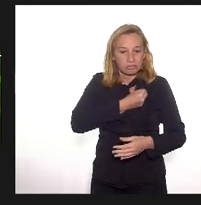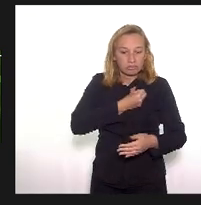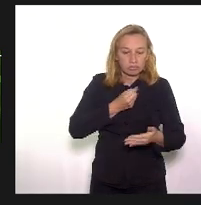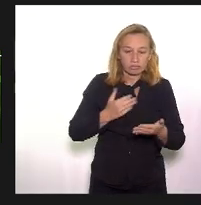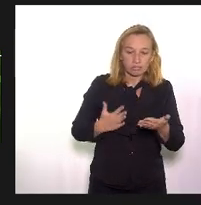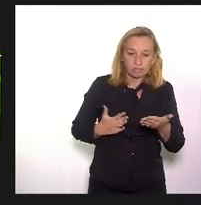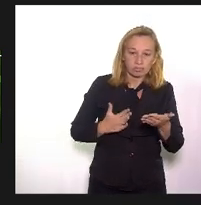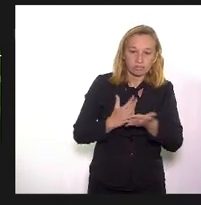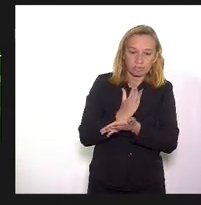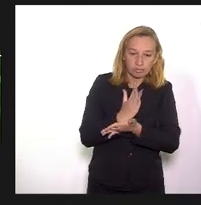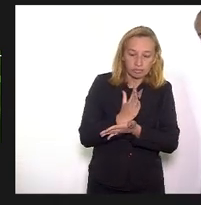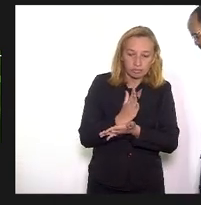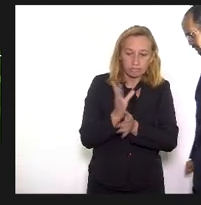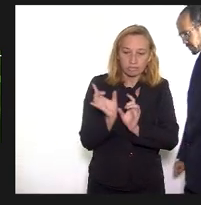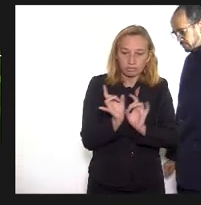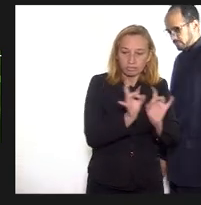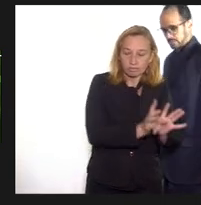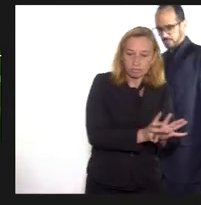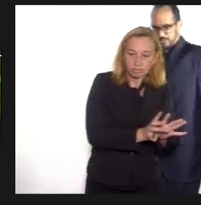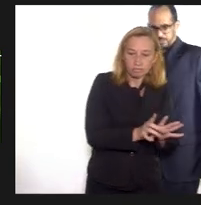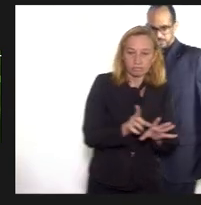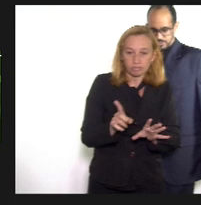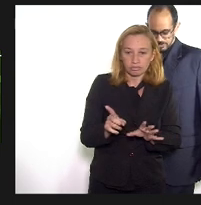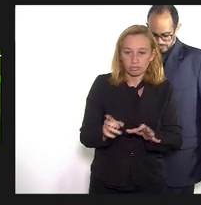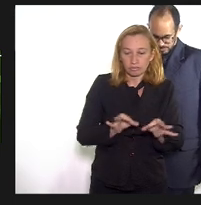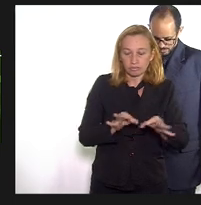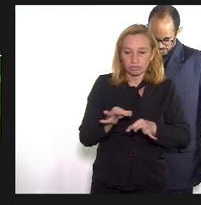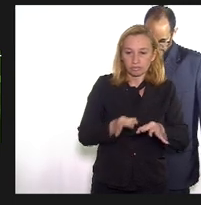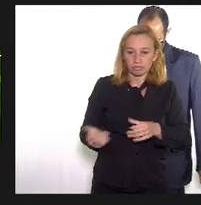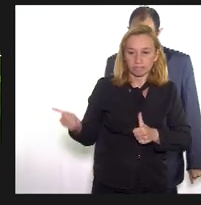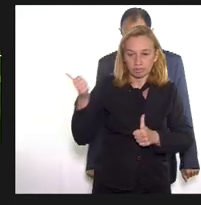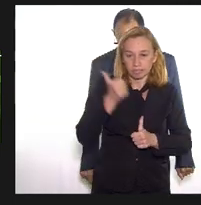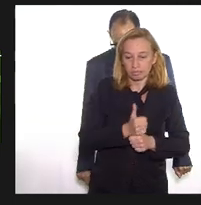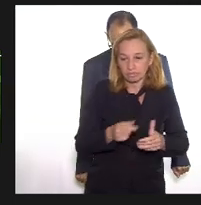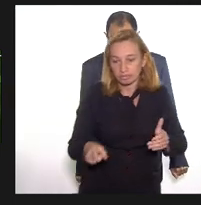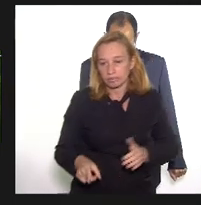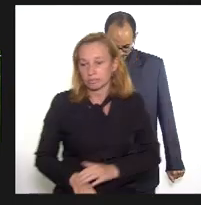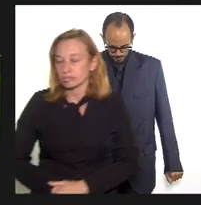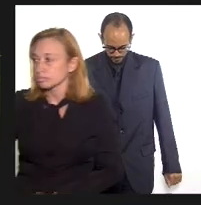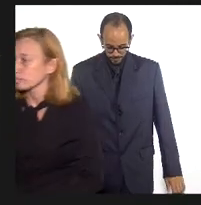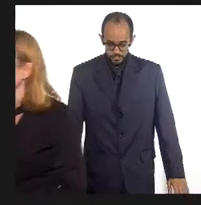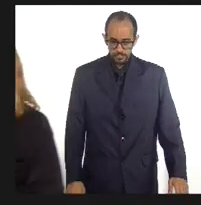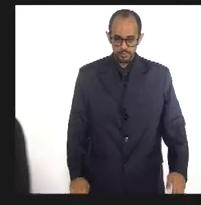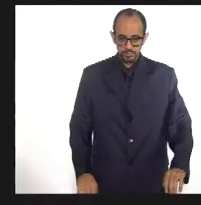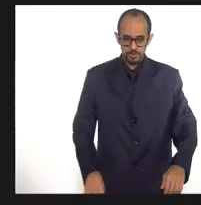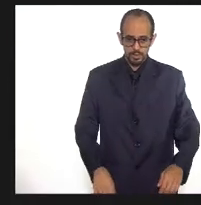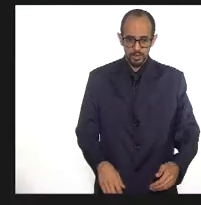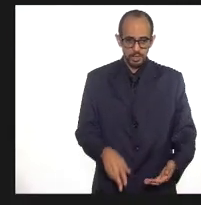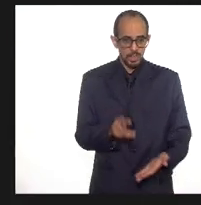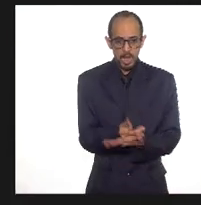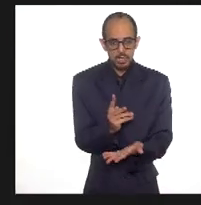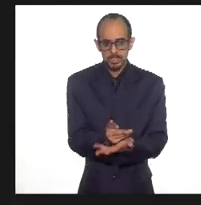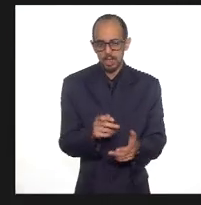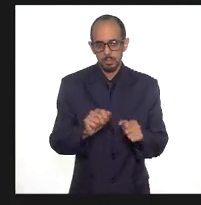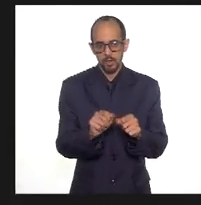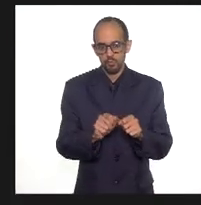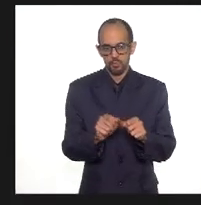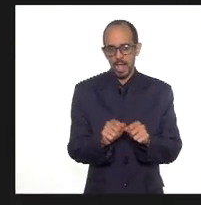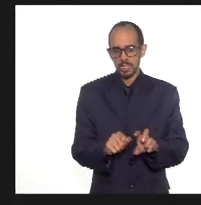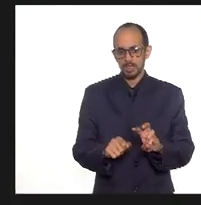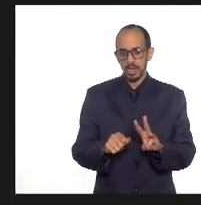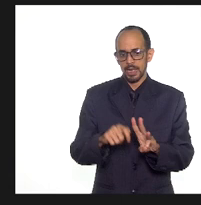aprovado da provisão de abandono, ela prepara o abatimento e o faz trimestralmente, apontando